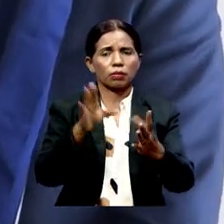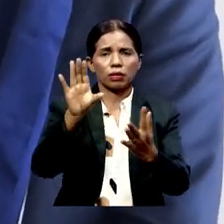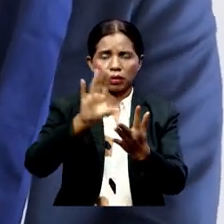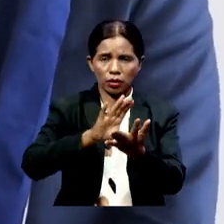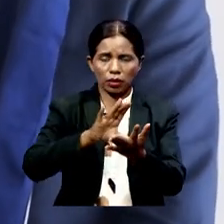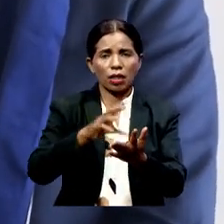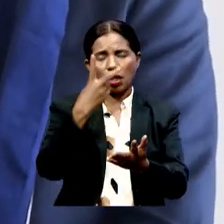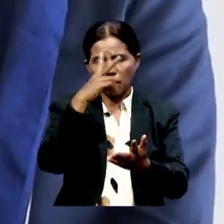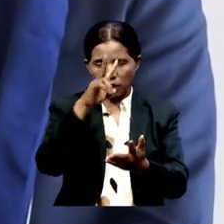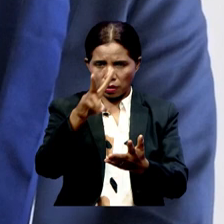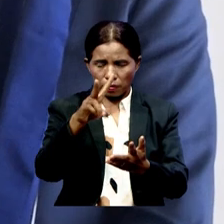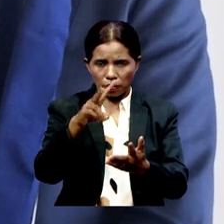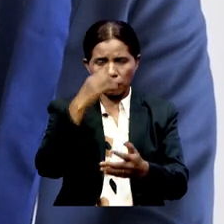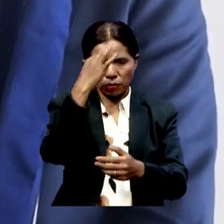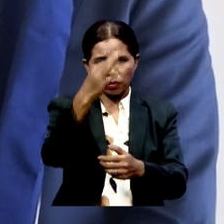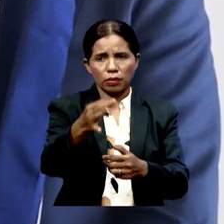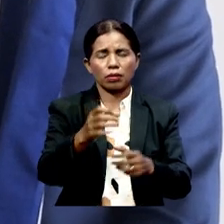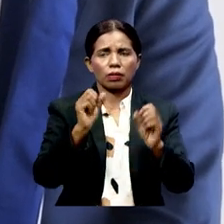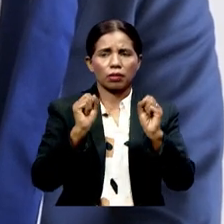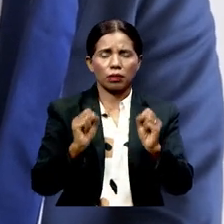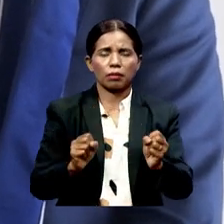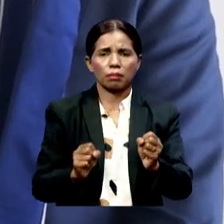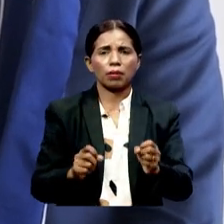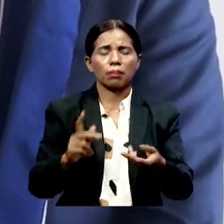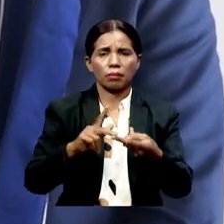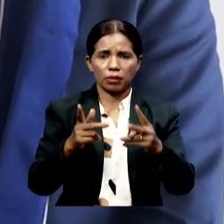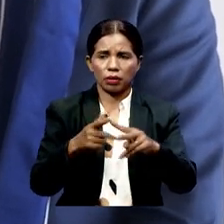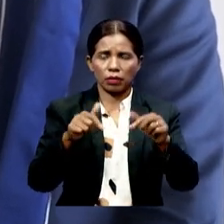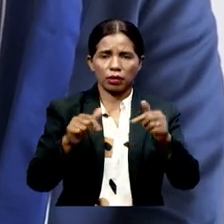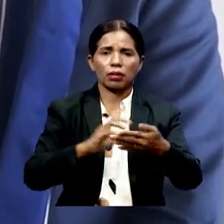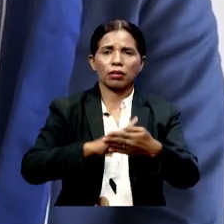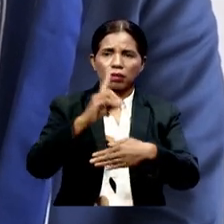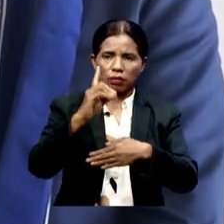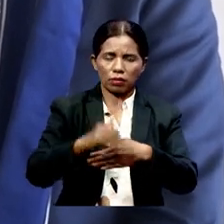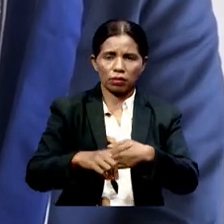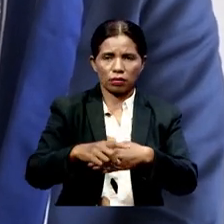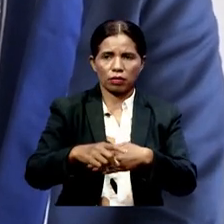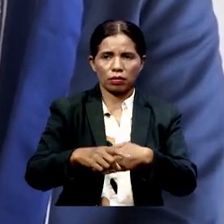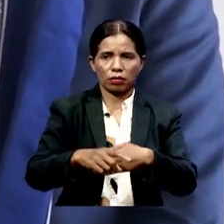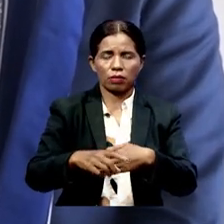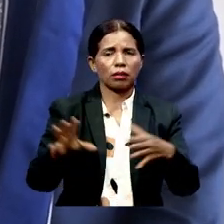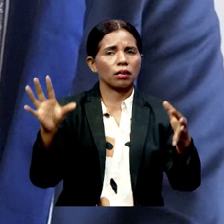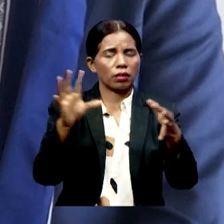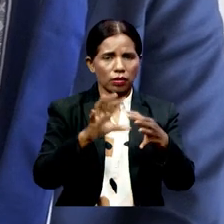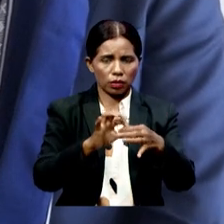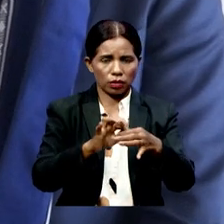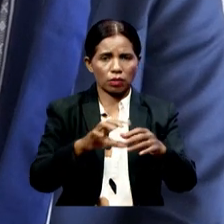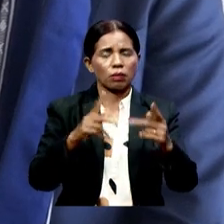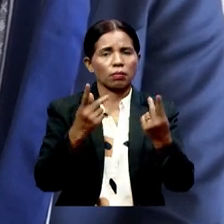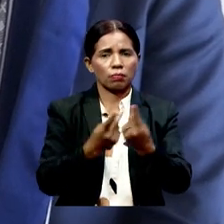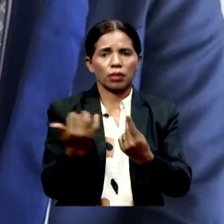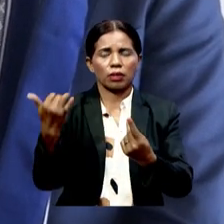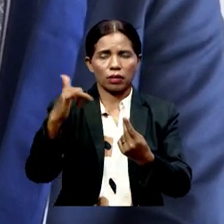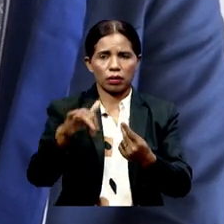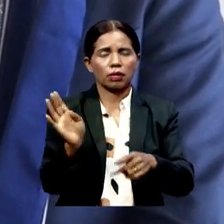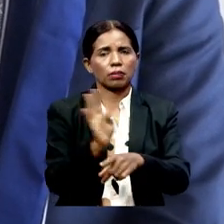hareba oen oen sit bele ha klean pas Siri dene nomos desenvolve tan ligação ho empreendedor sira no empresa local